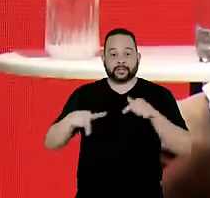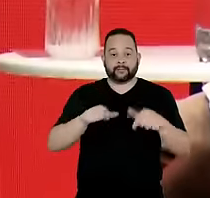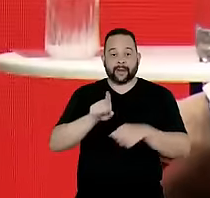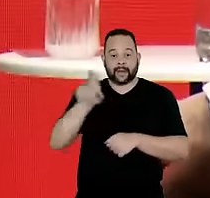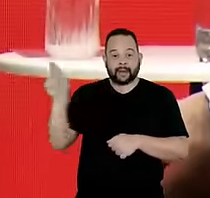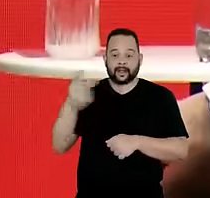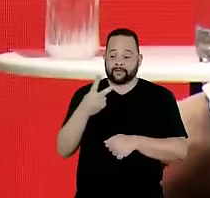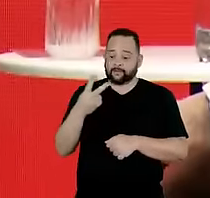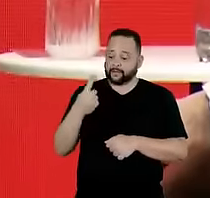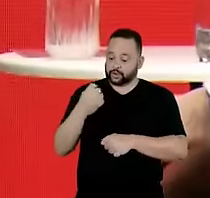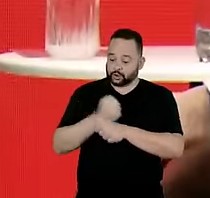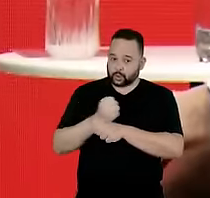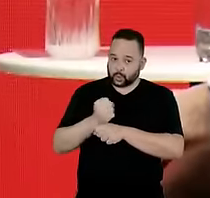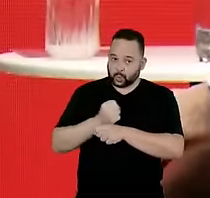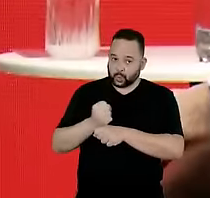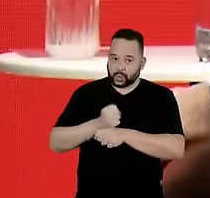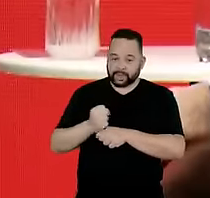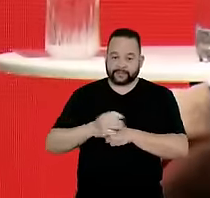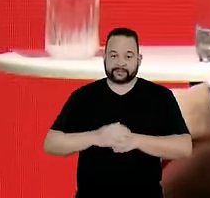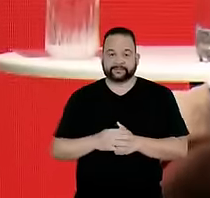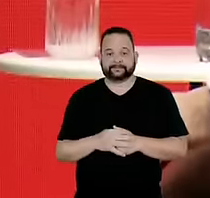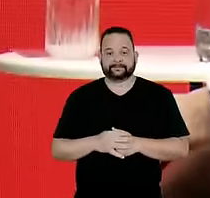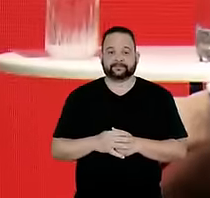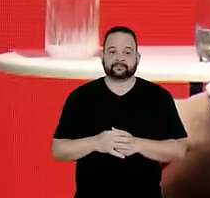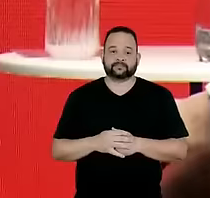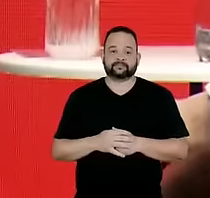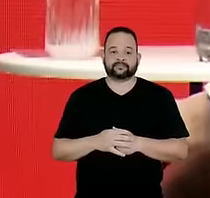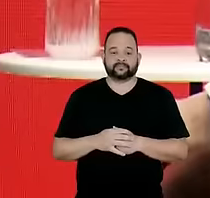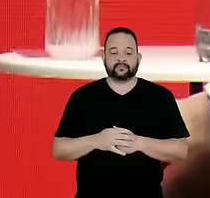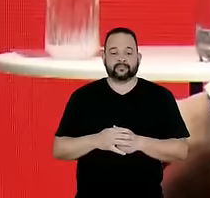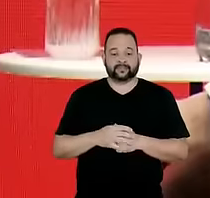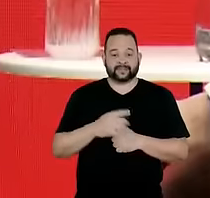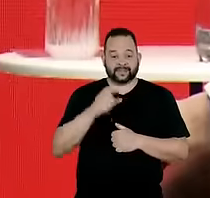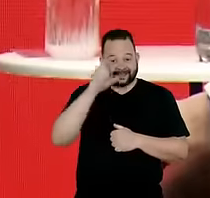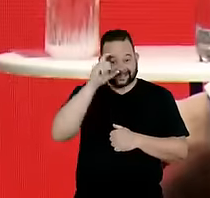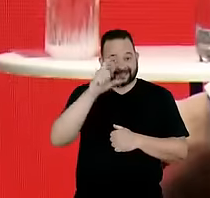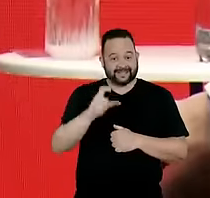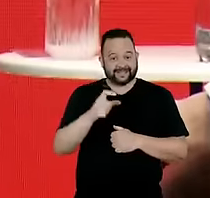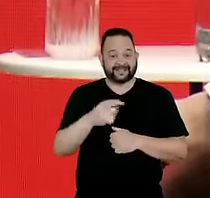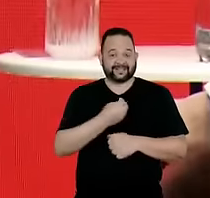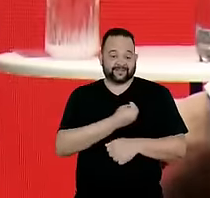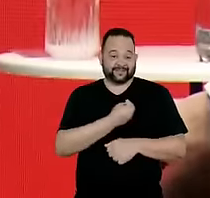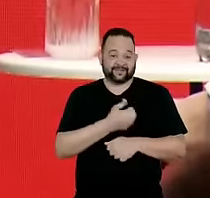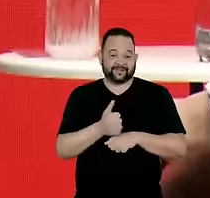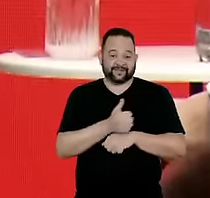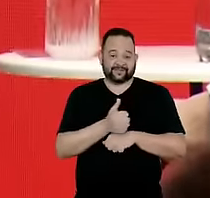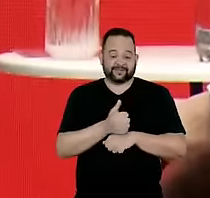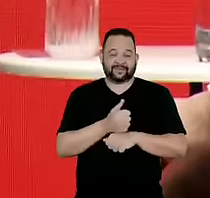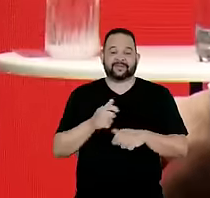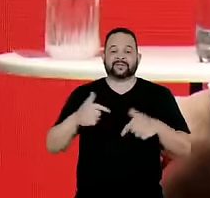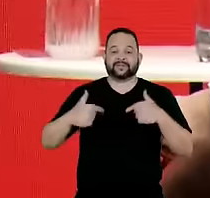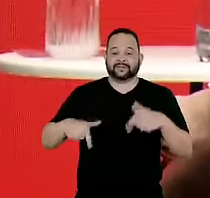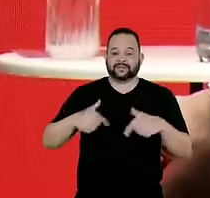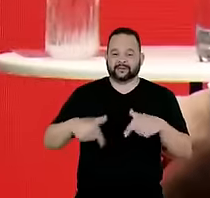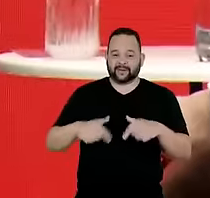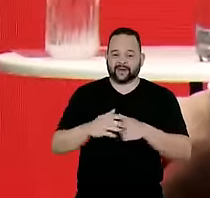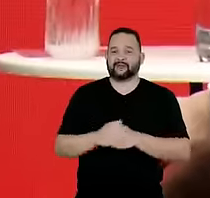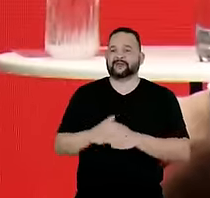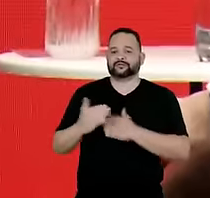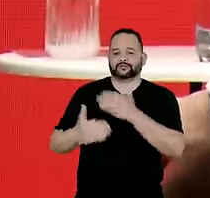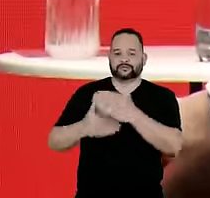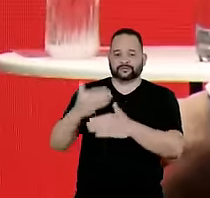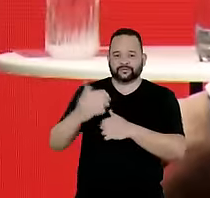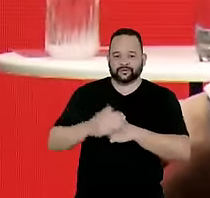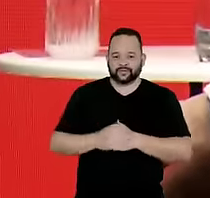proprietária e é interessante a carreira porque eu fiquei principalmente inicialmente em equites né desenvolvi o meu Core em